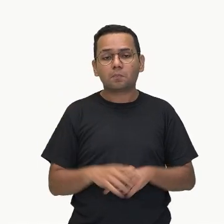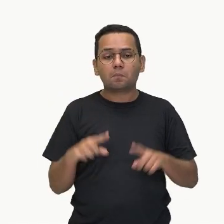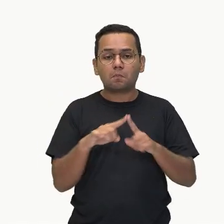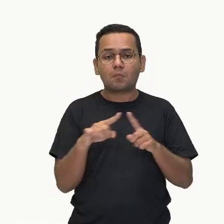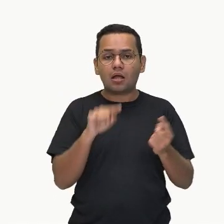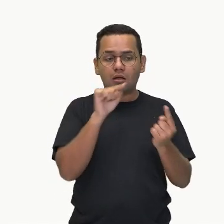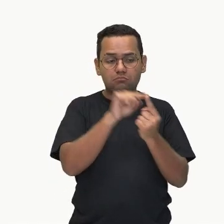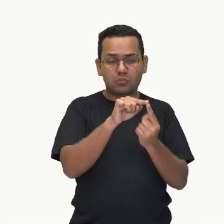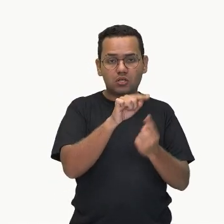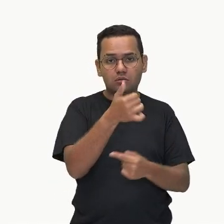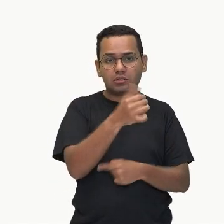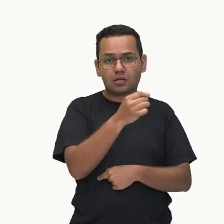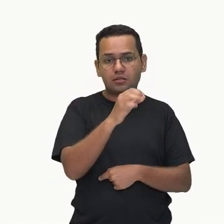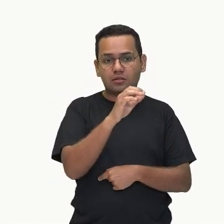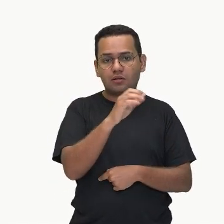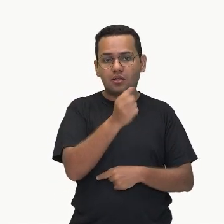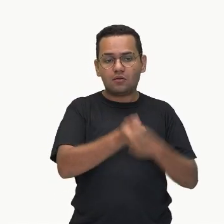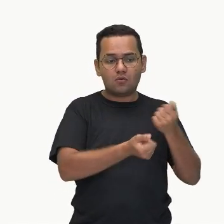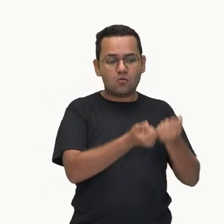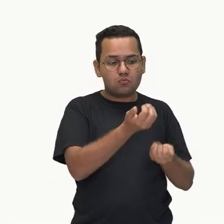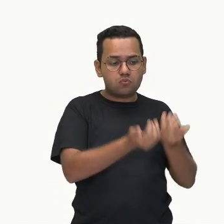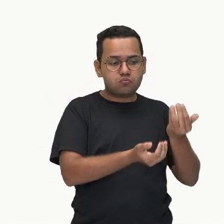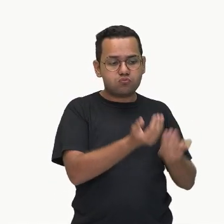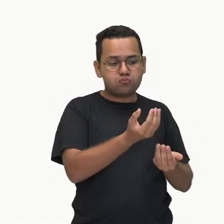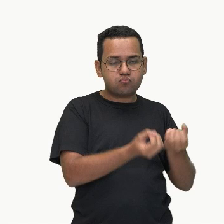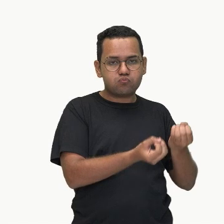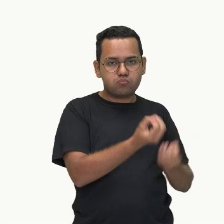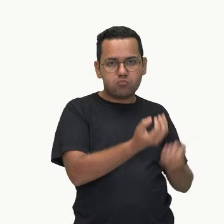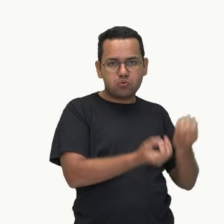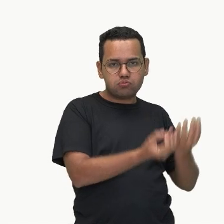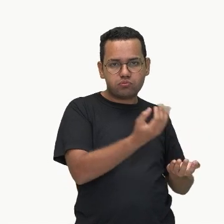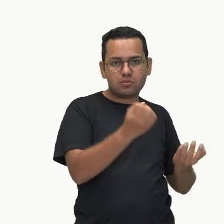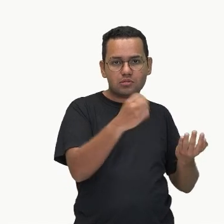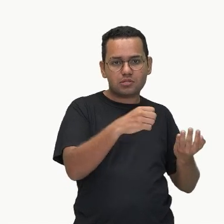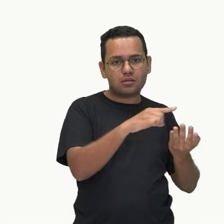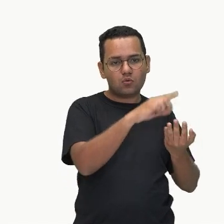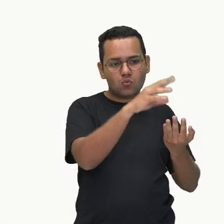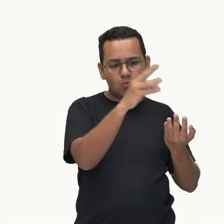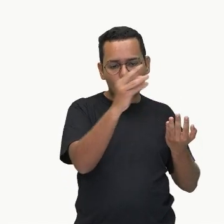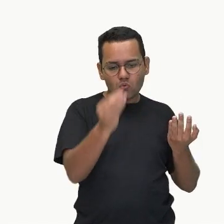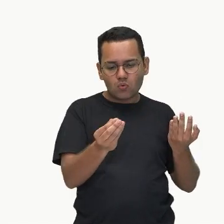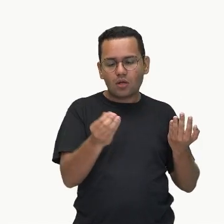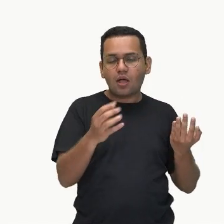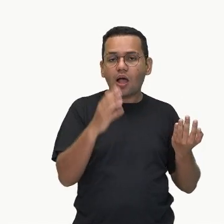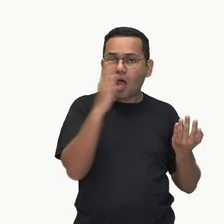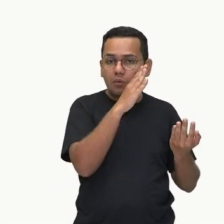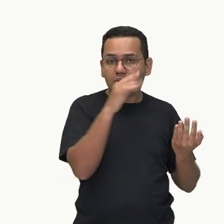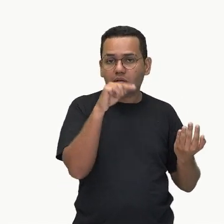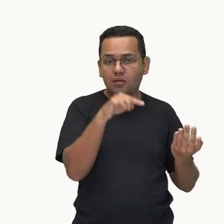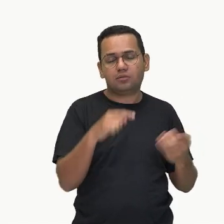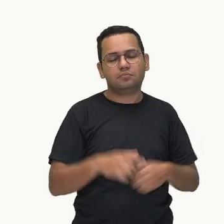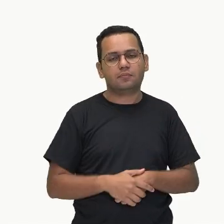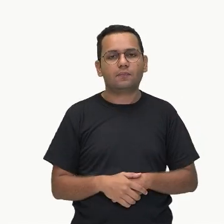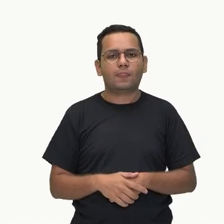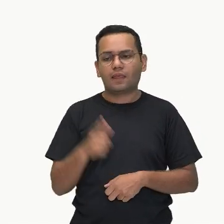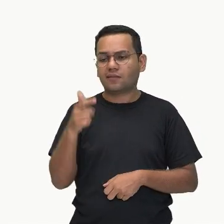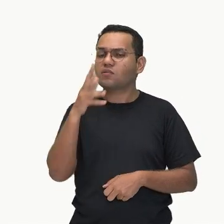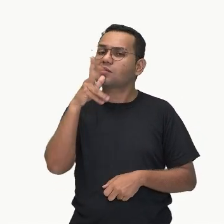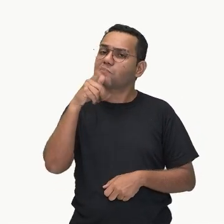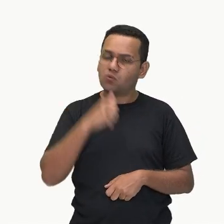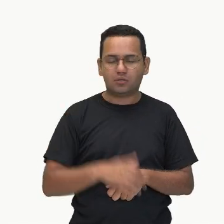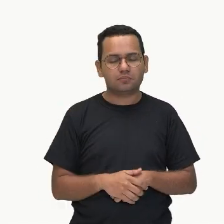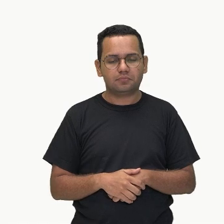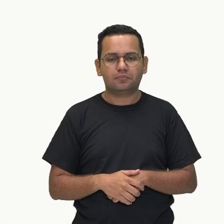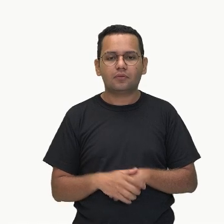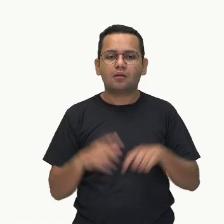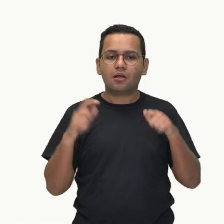100 graus vai ferver primeiro. E aí ela vai passar para cá antes das outras. Tá? E aí eu consigo separar essas